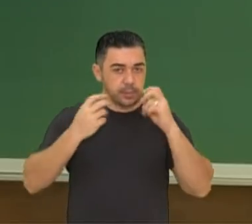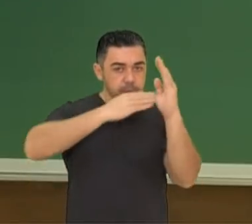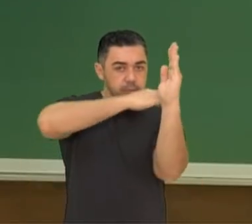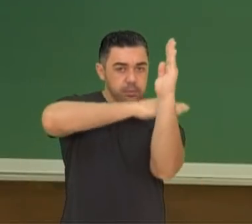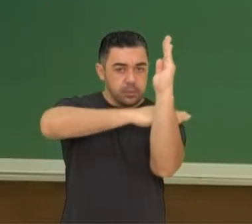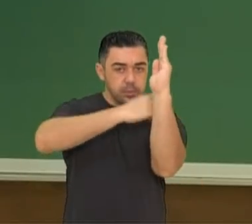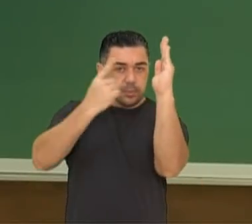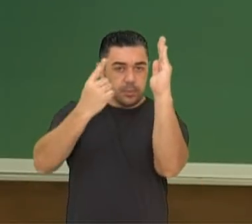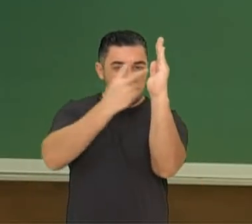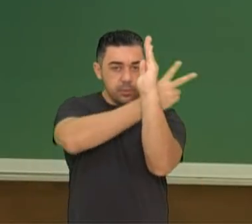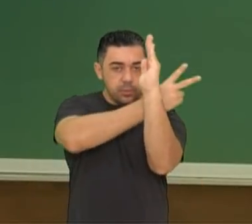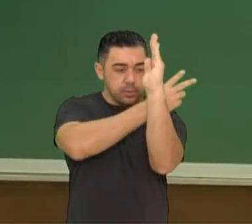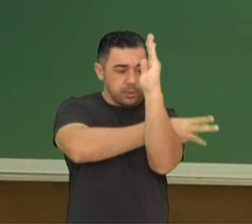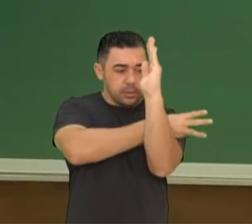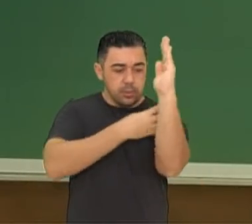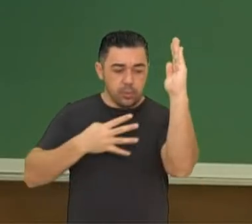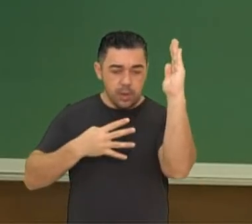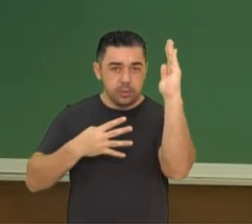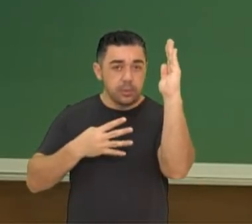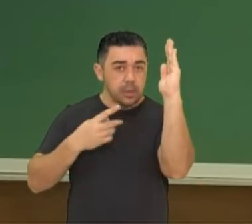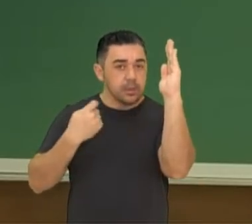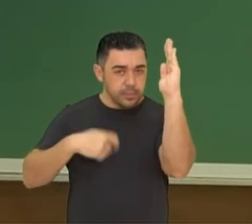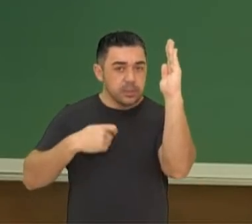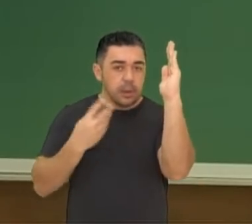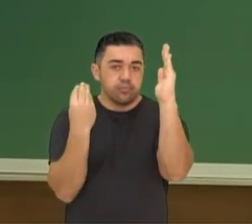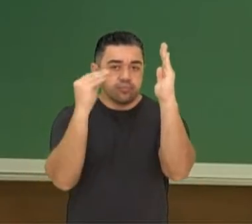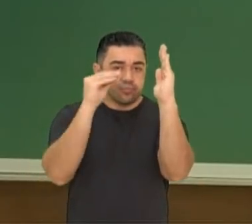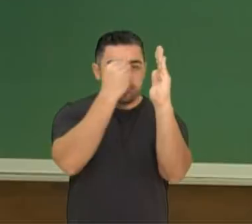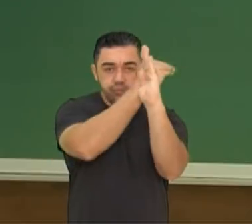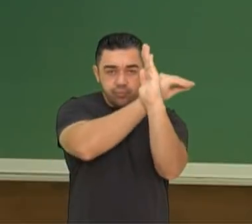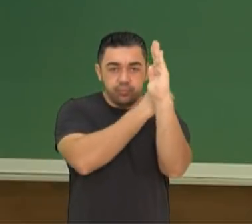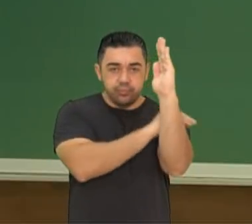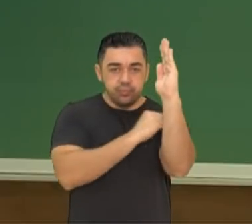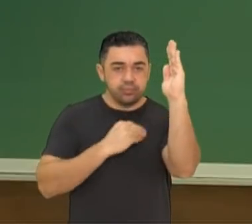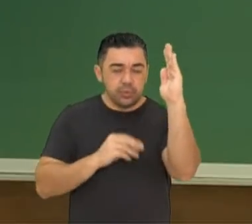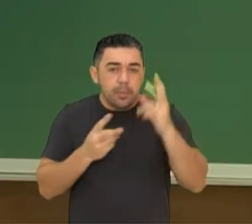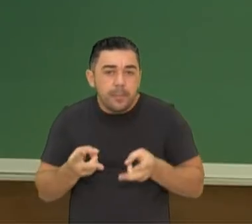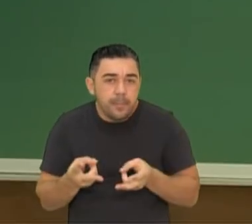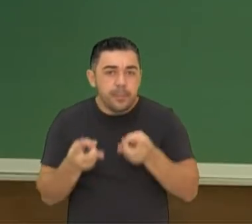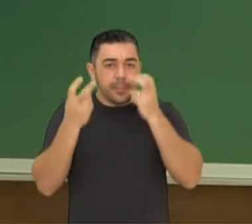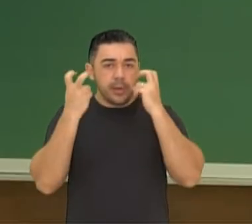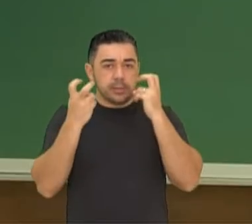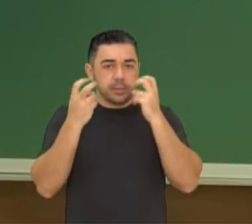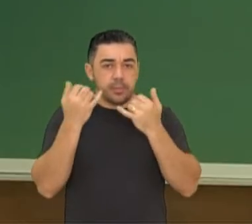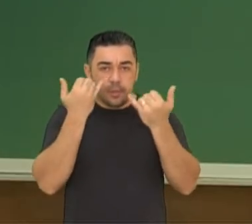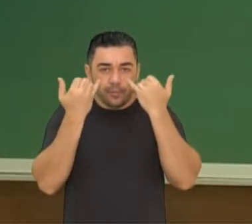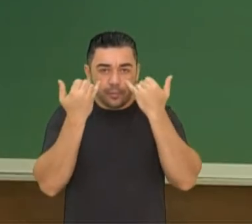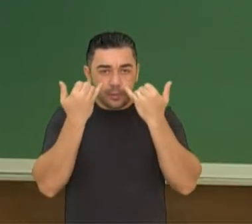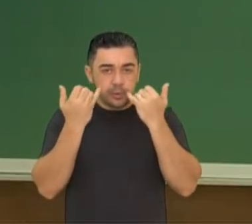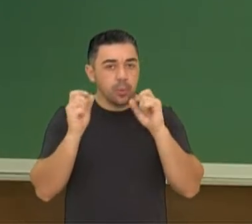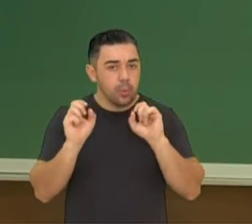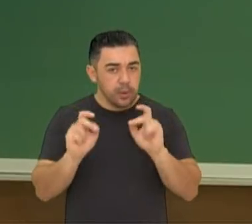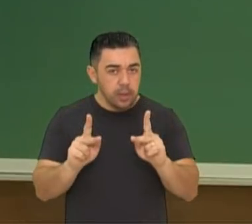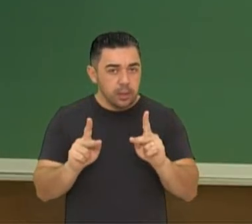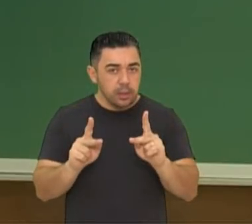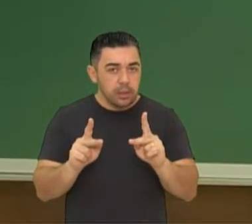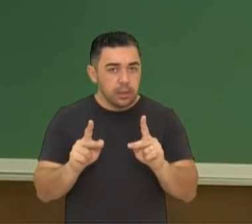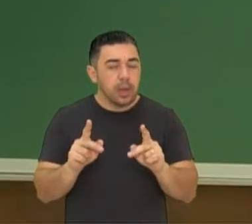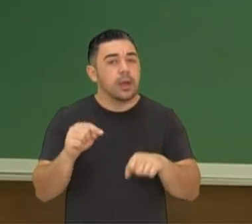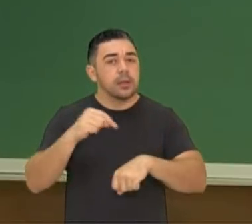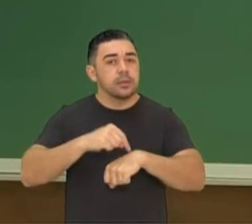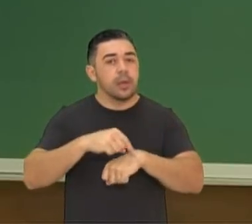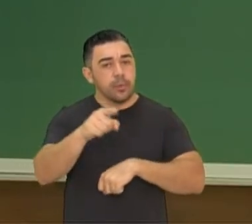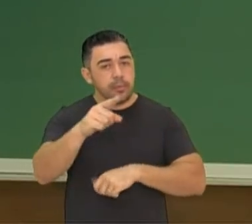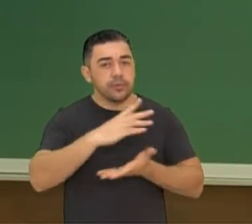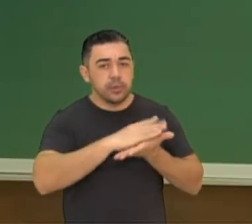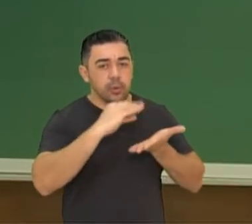Isso é fundamental. Você anotar, sim, mas você olhar no plano e perceber essas informações nele, tá bom? Então,